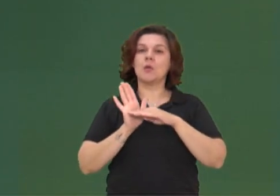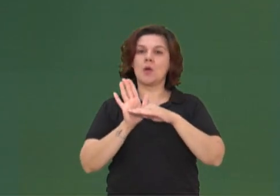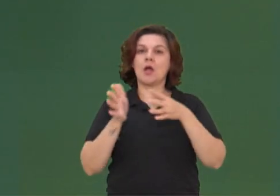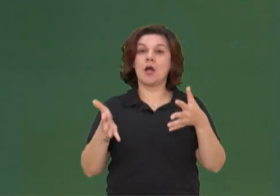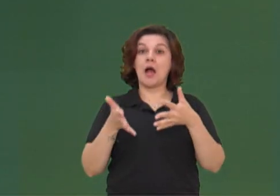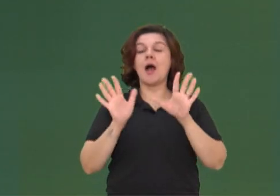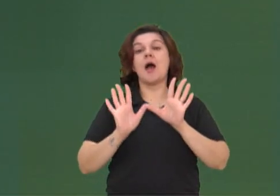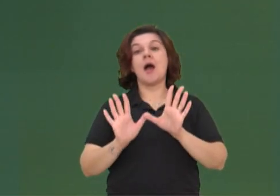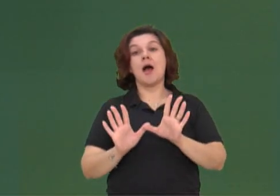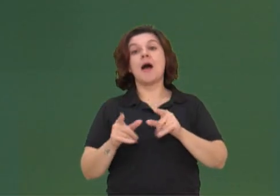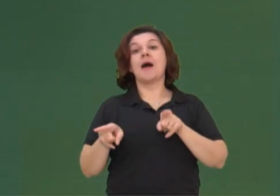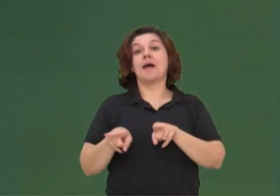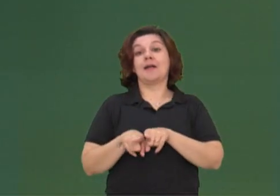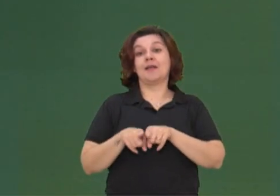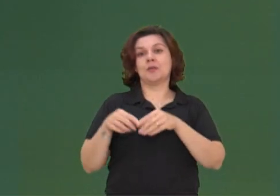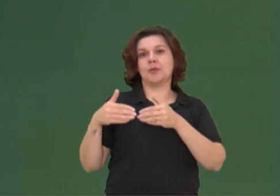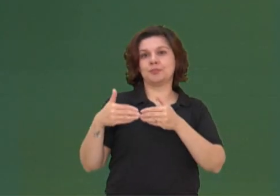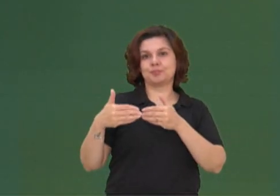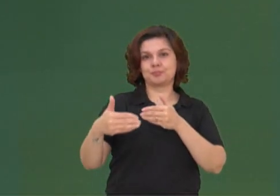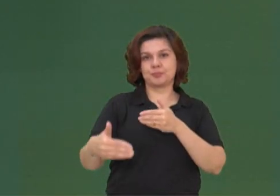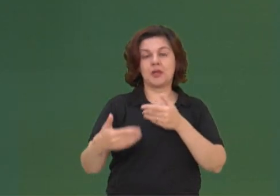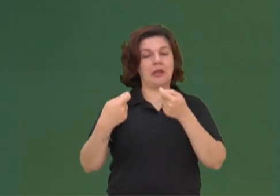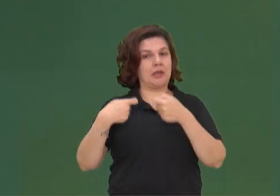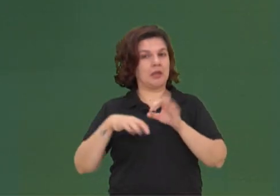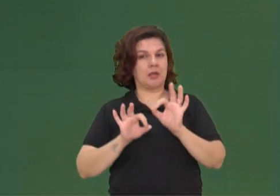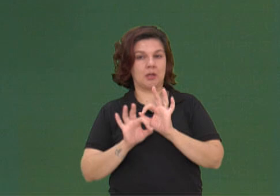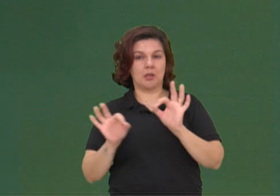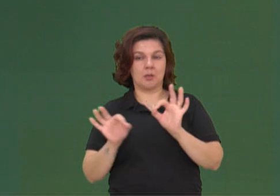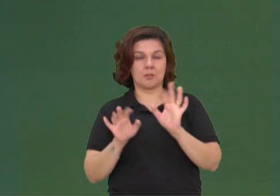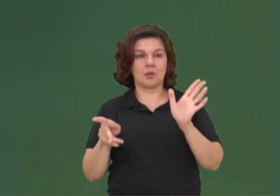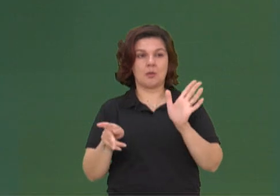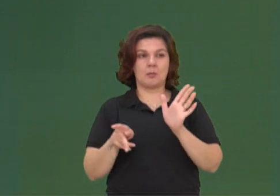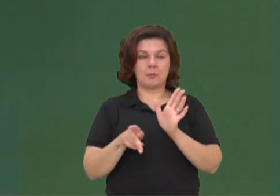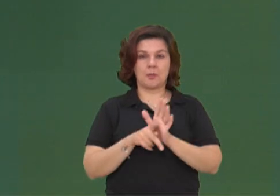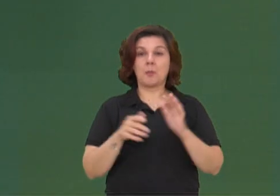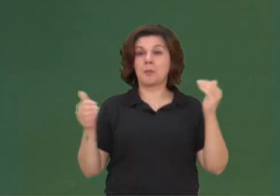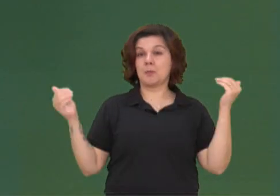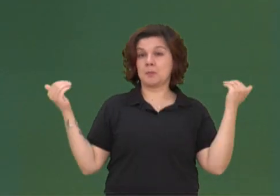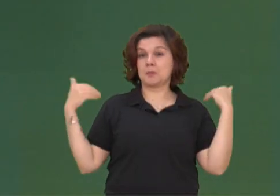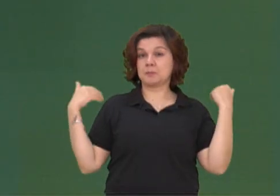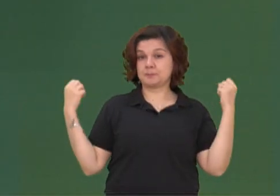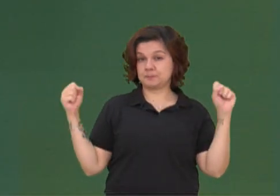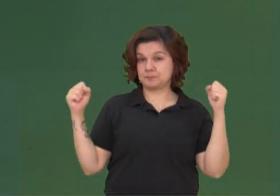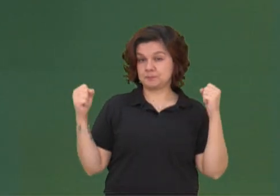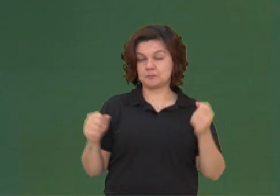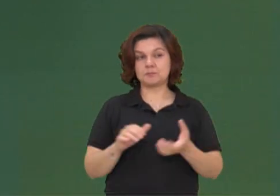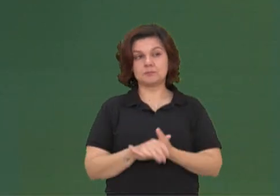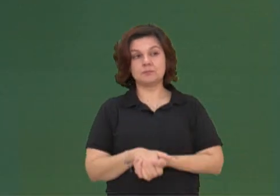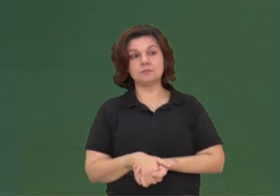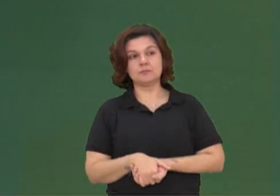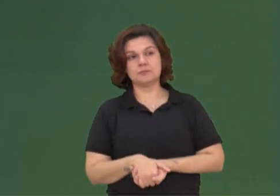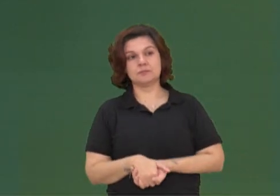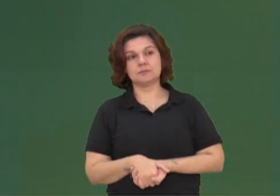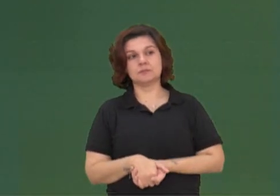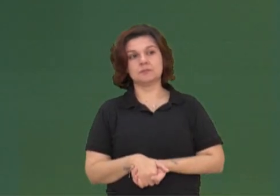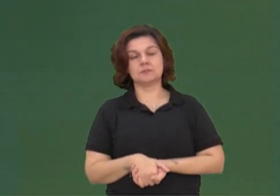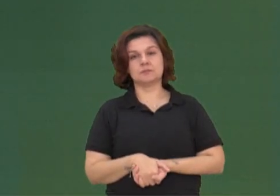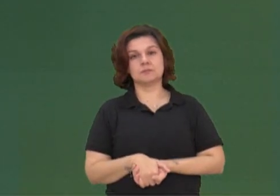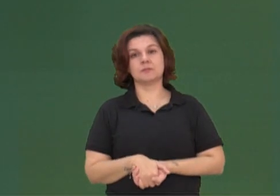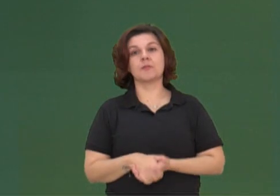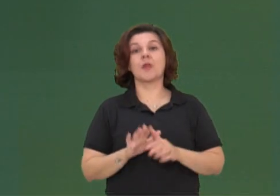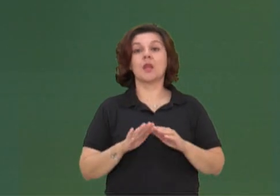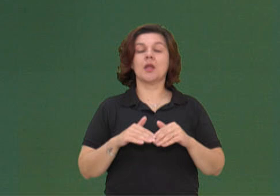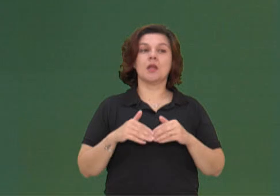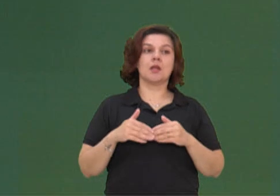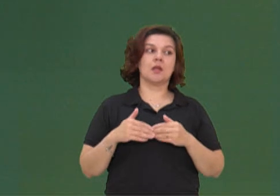e também ali no andamento de atividades que não necessariamente estão ligadas ali a atividade física de um modo